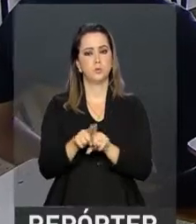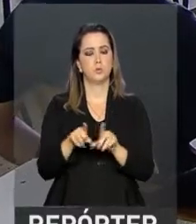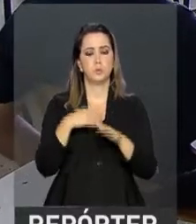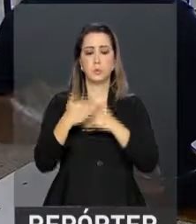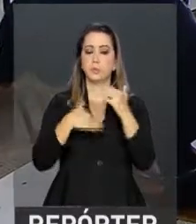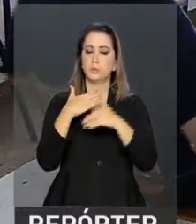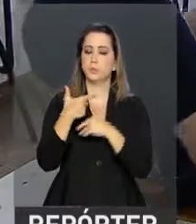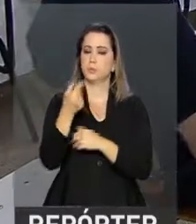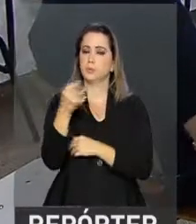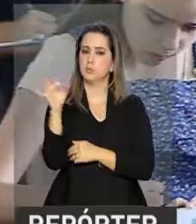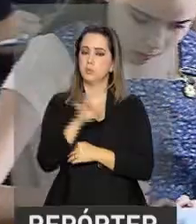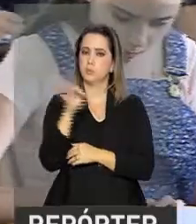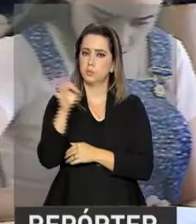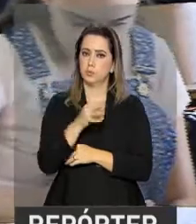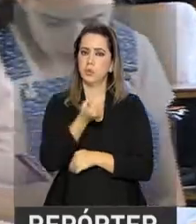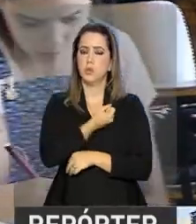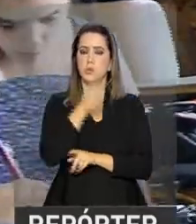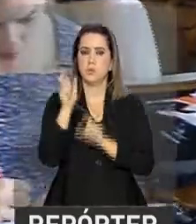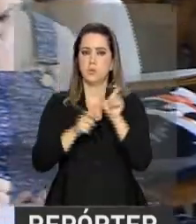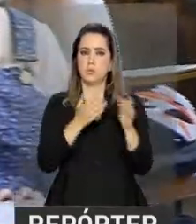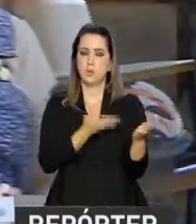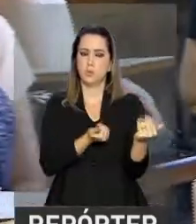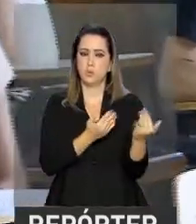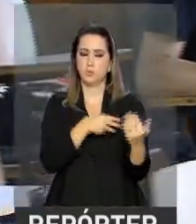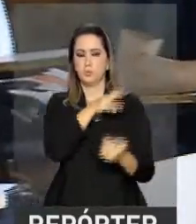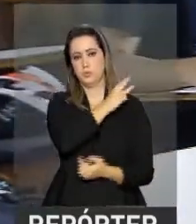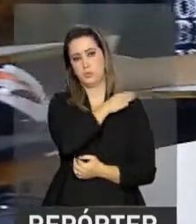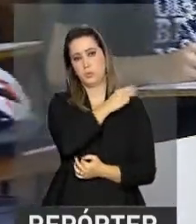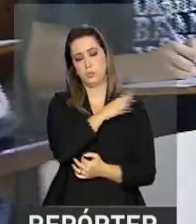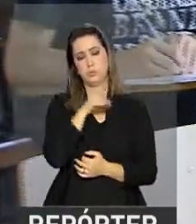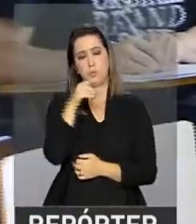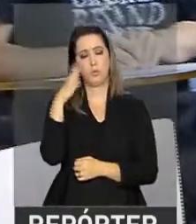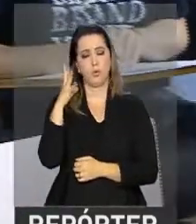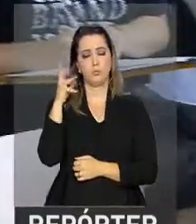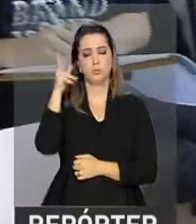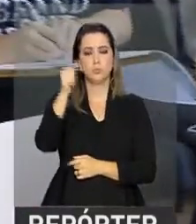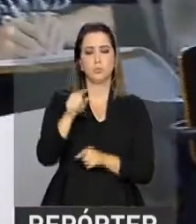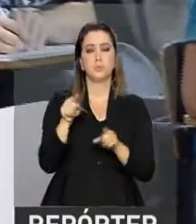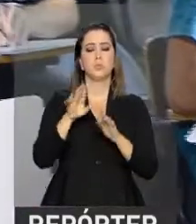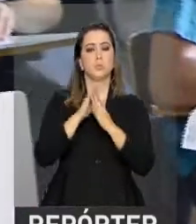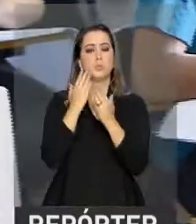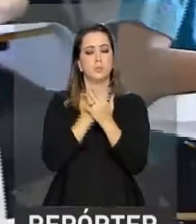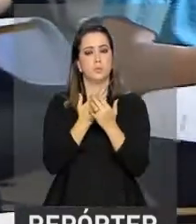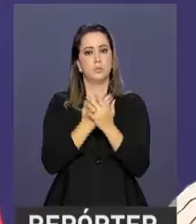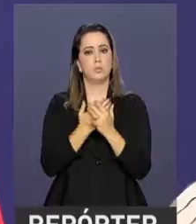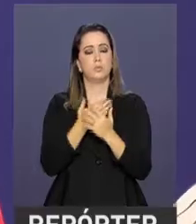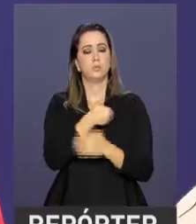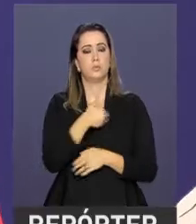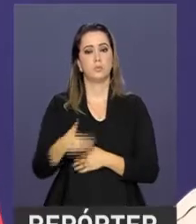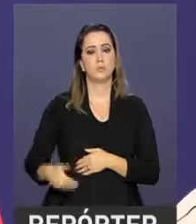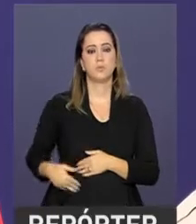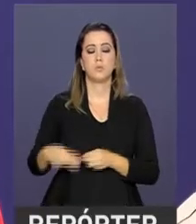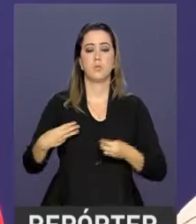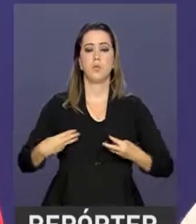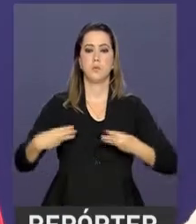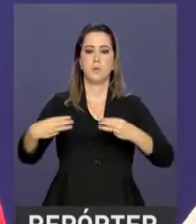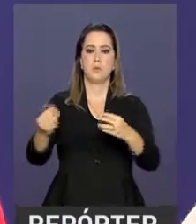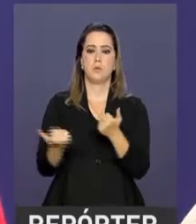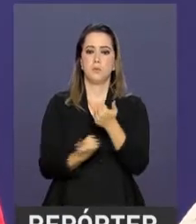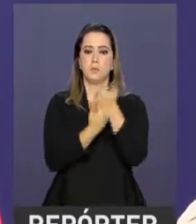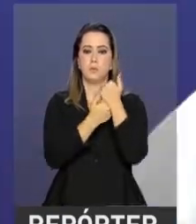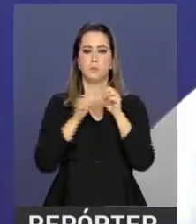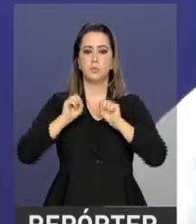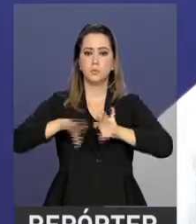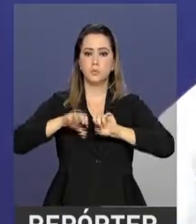mais de 20% no número de jovens no ensino médio em tempo integral nas escolas públicas para a ministra substituta de